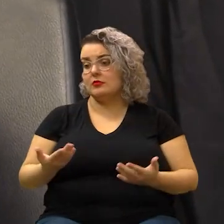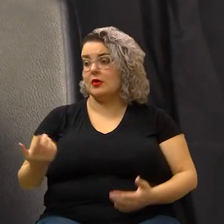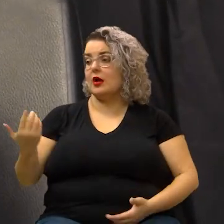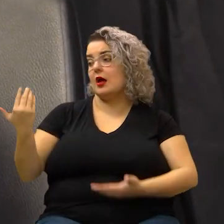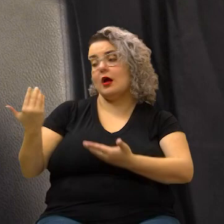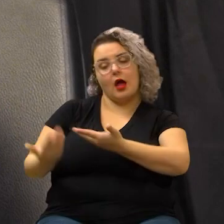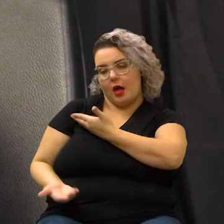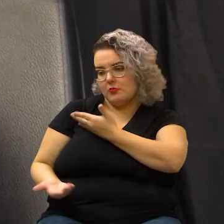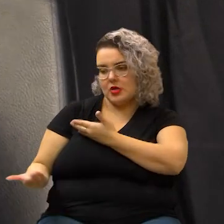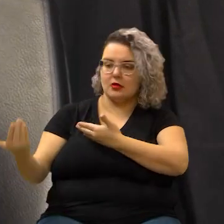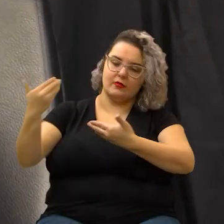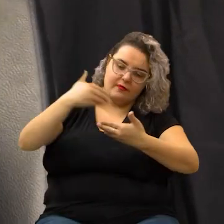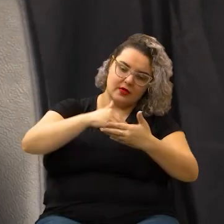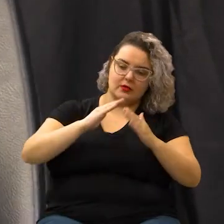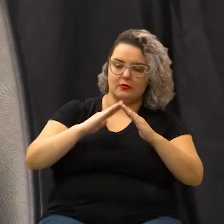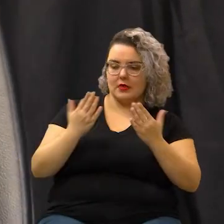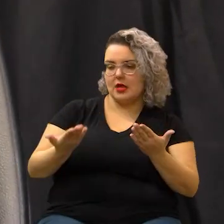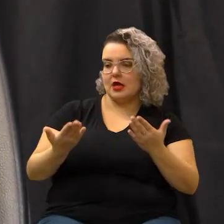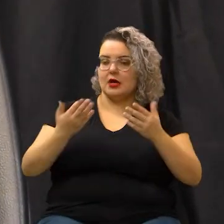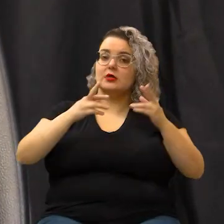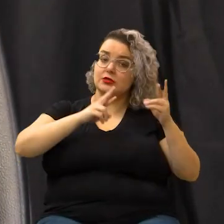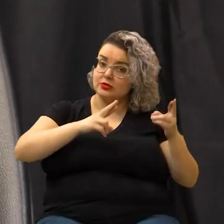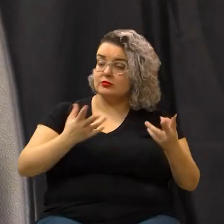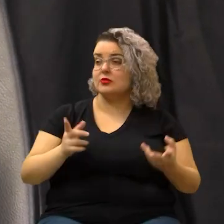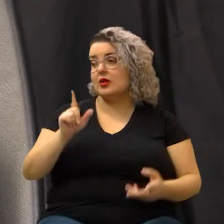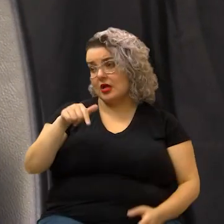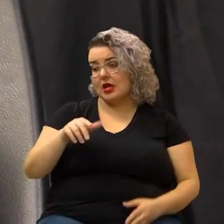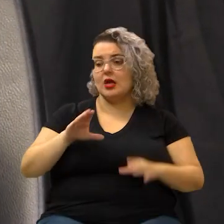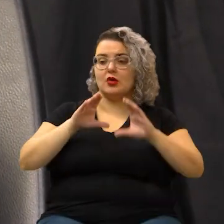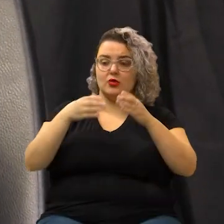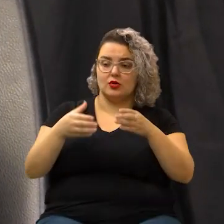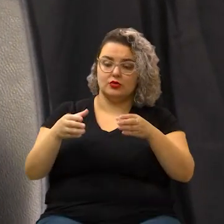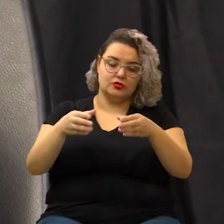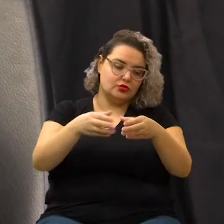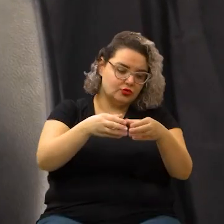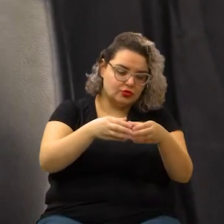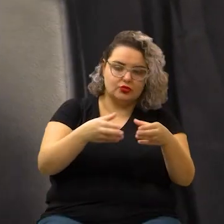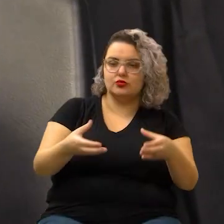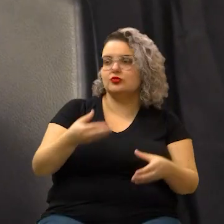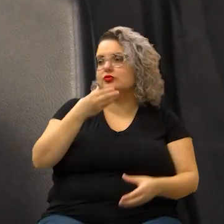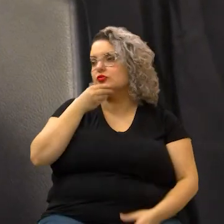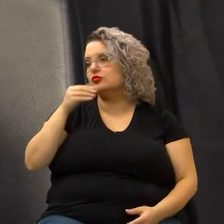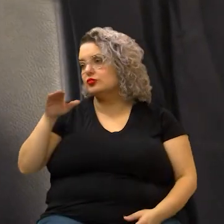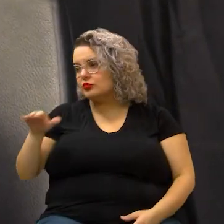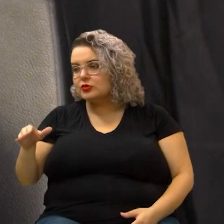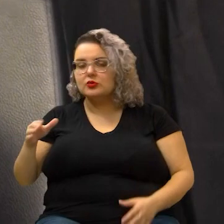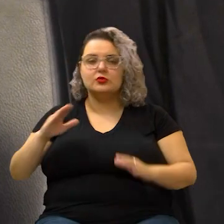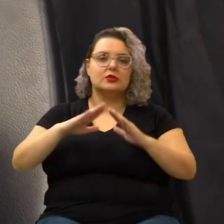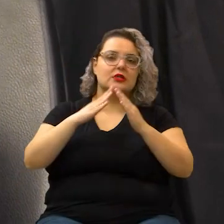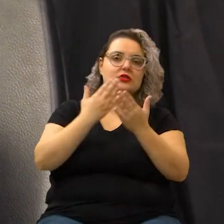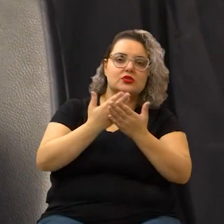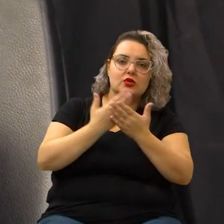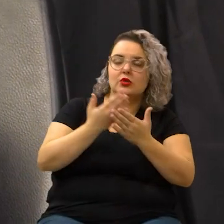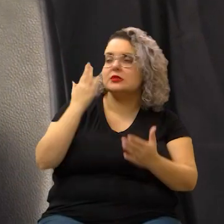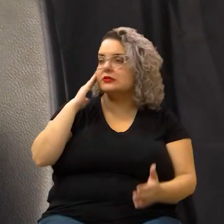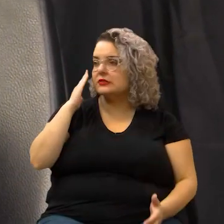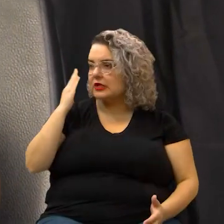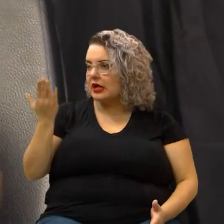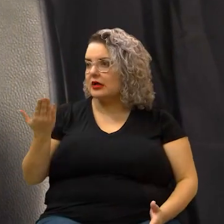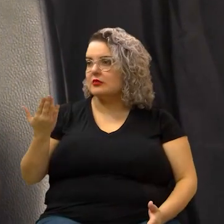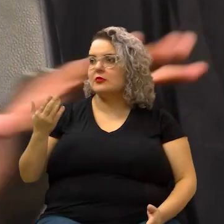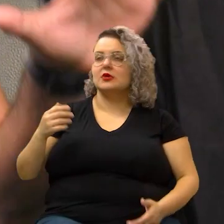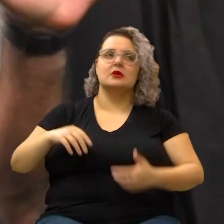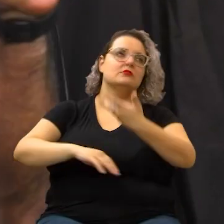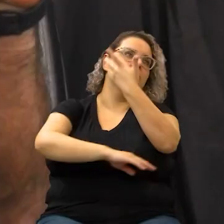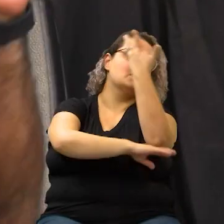dormindo na minha casa, indo. Essa pessoa bem da comunidade, de grupinho, de meninos da escola, sabe? Que saía